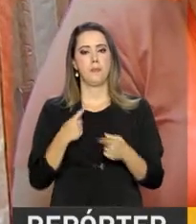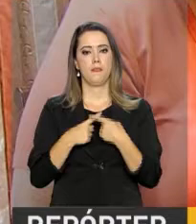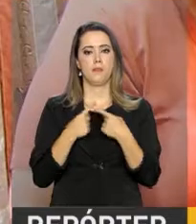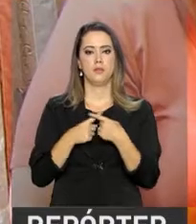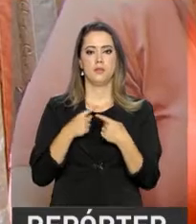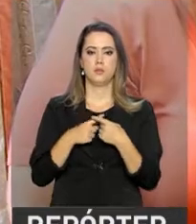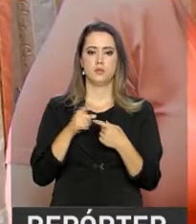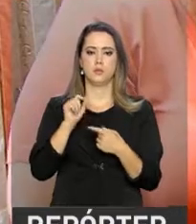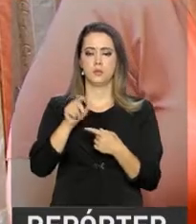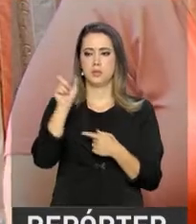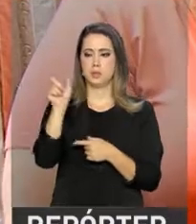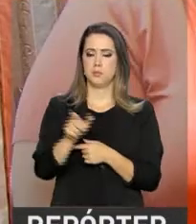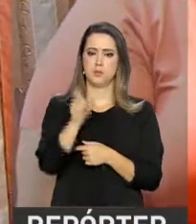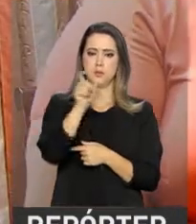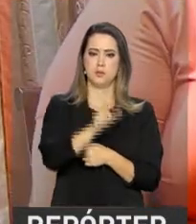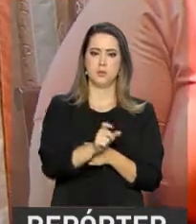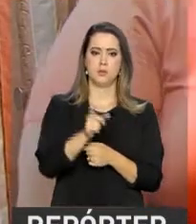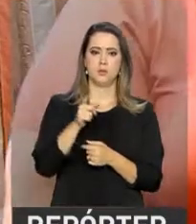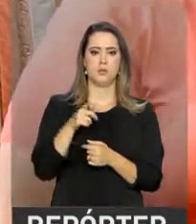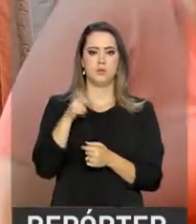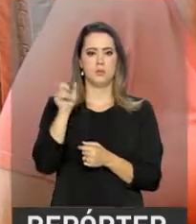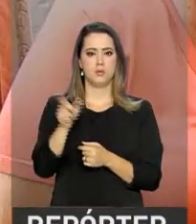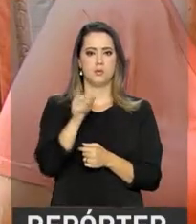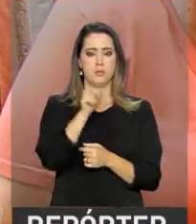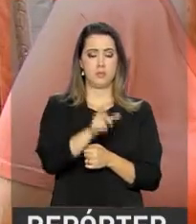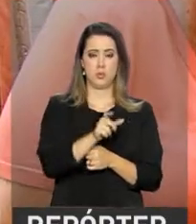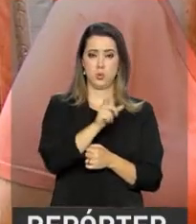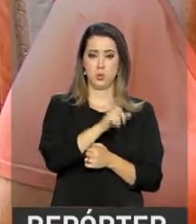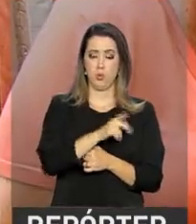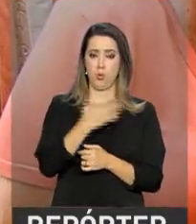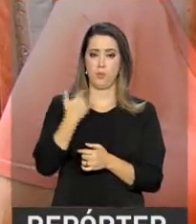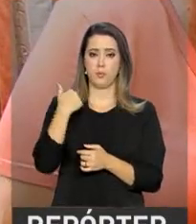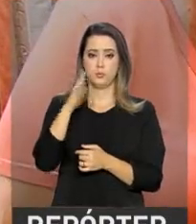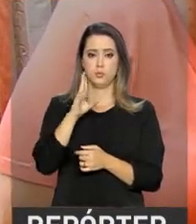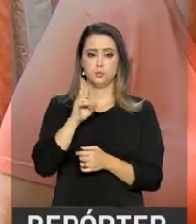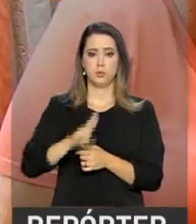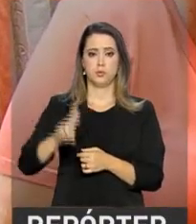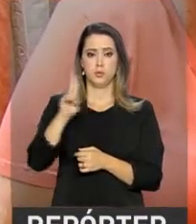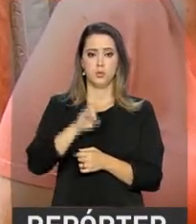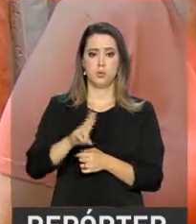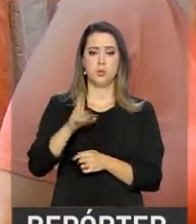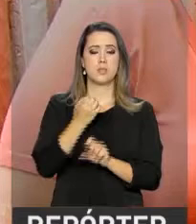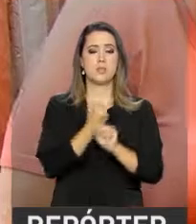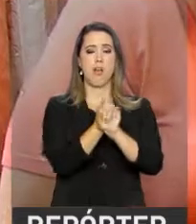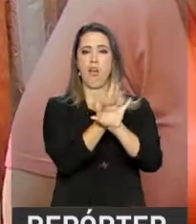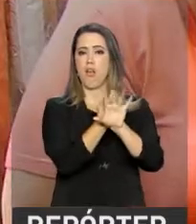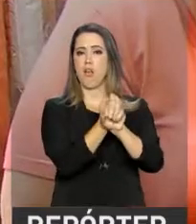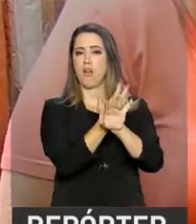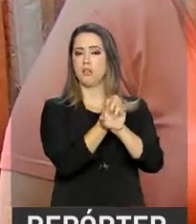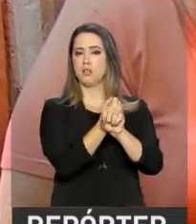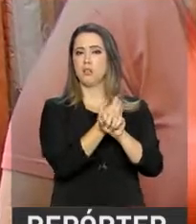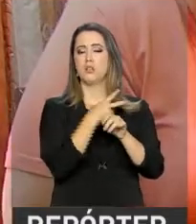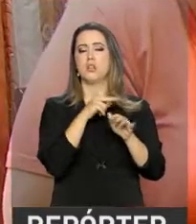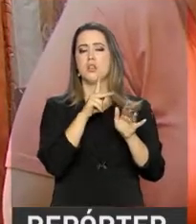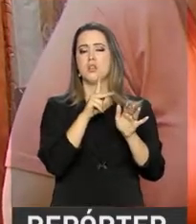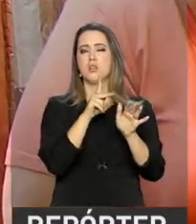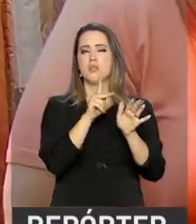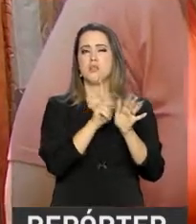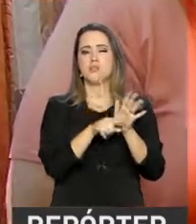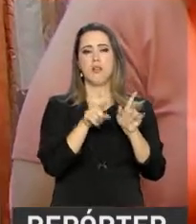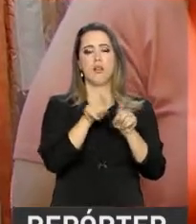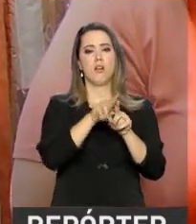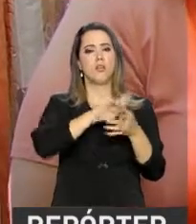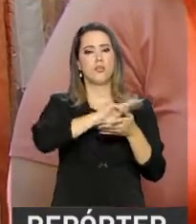principalmente oprah ligações internacionais usa o skype o zap vai pior